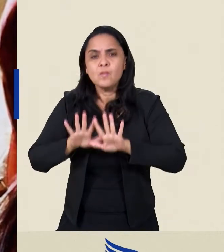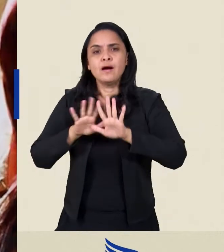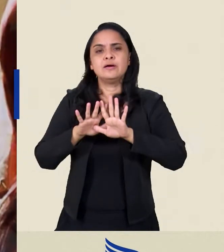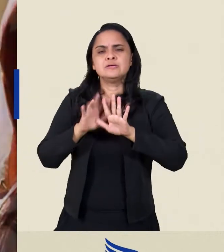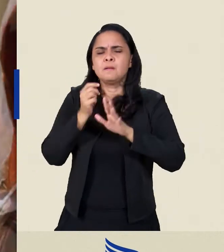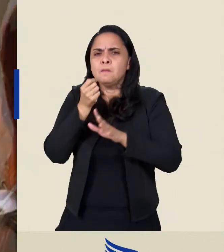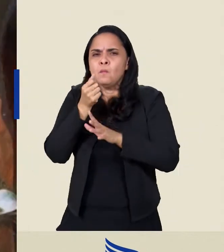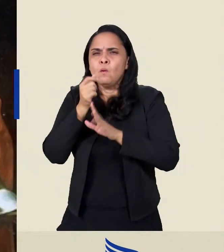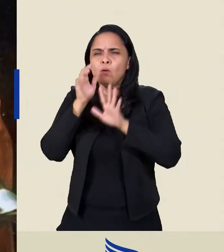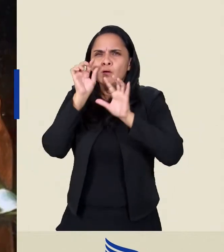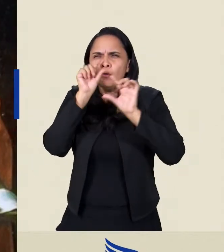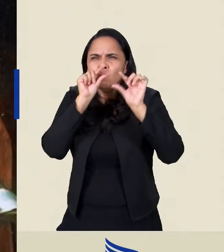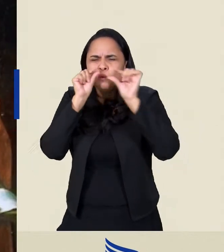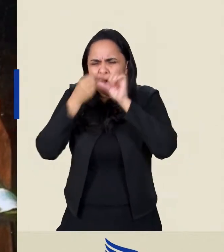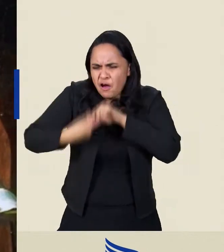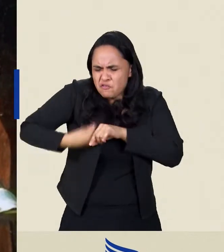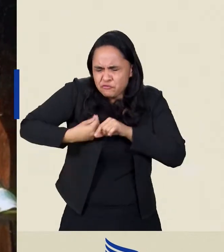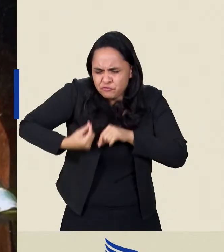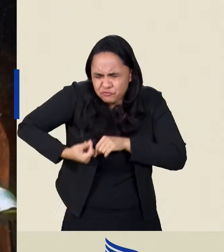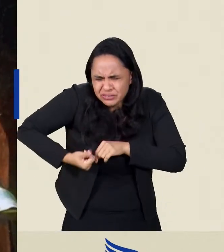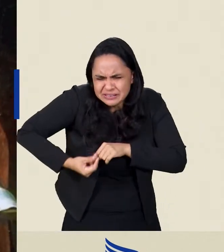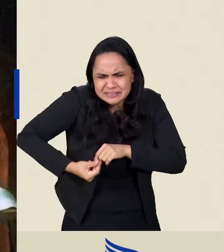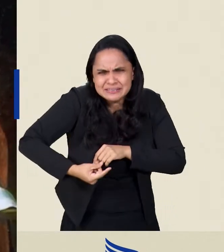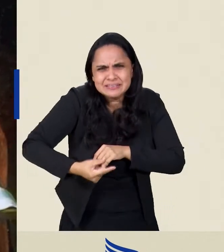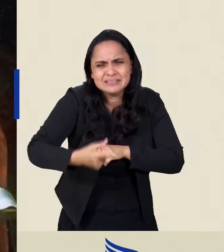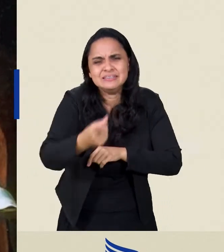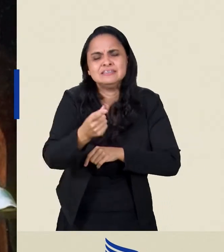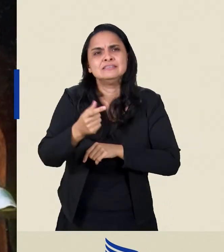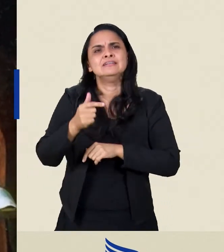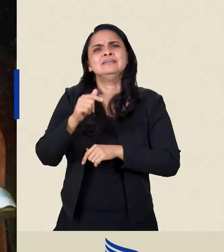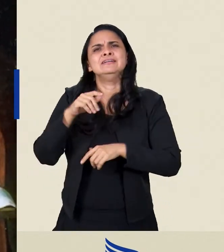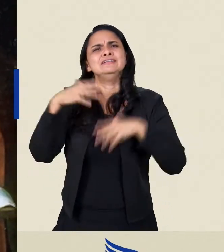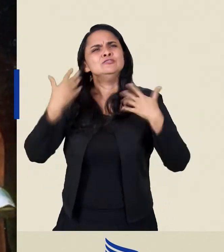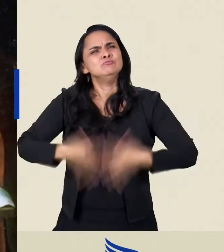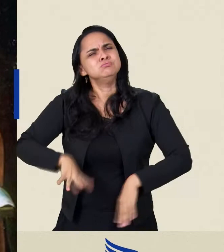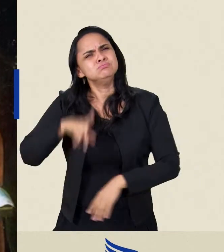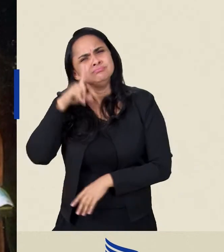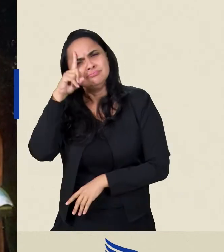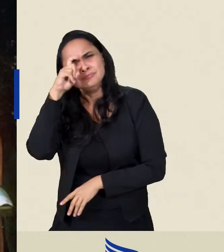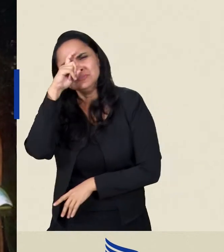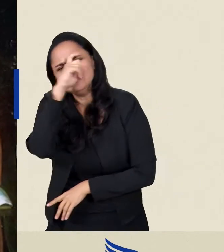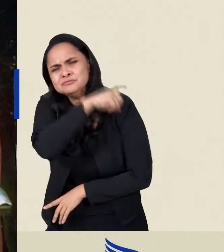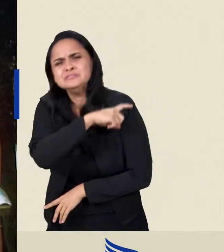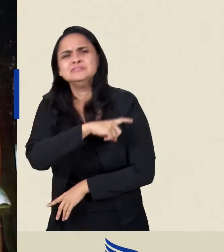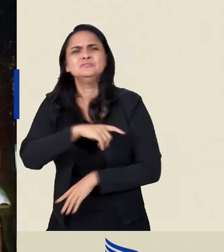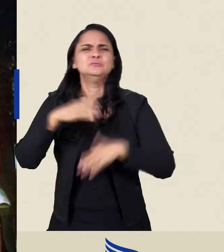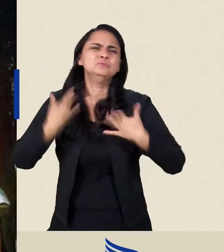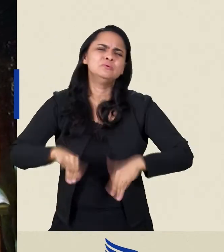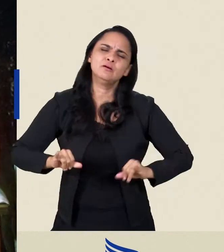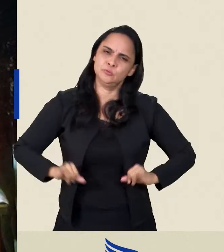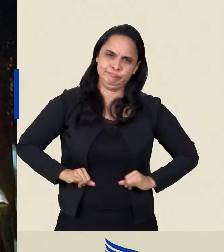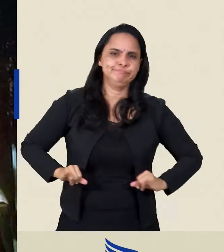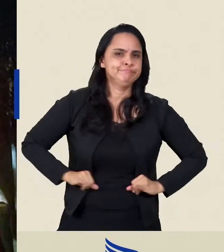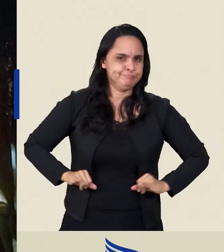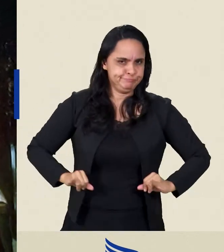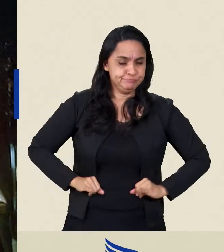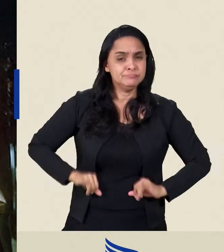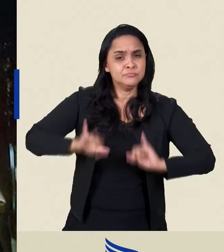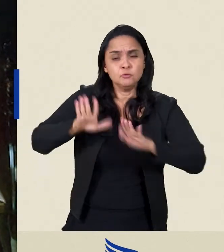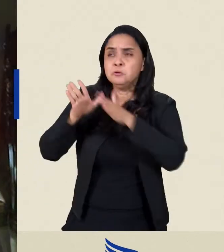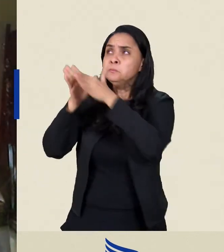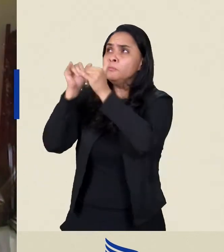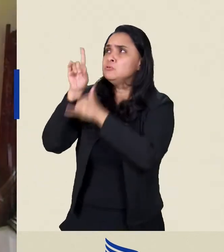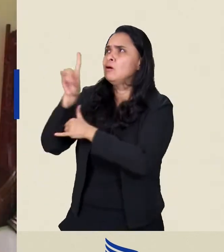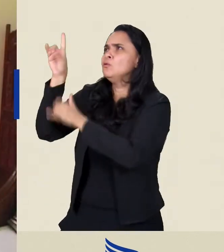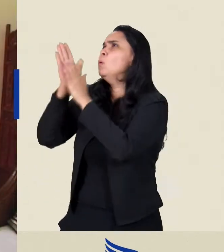Paulo por toda a vida. Paulo lutou contra aquele problema que ele chamava de espinho na carne. E ele pediu a Deus que removesse